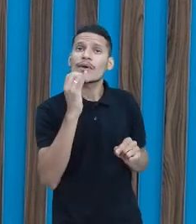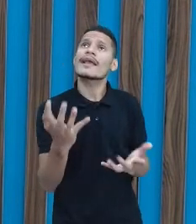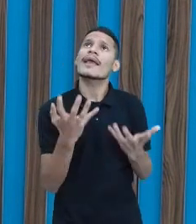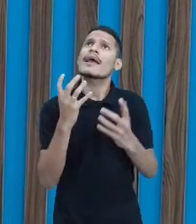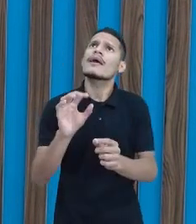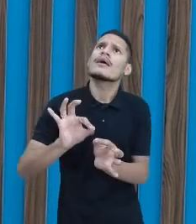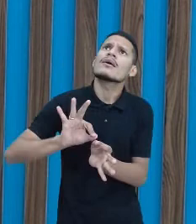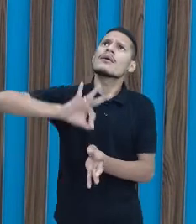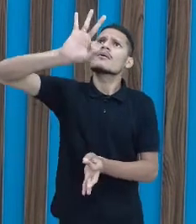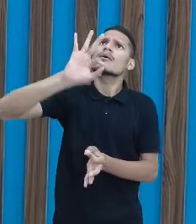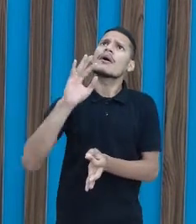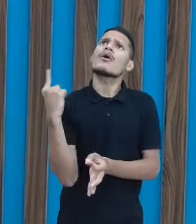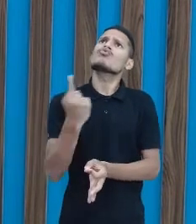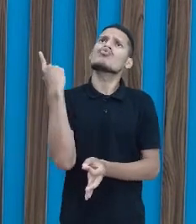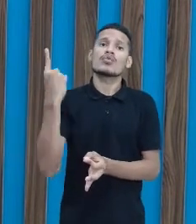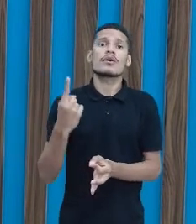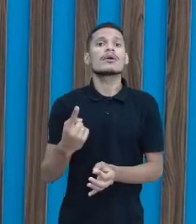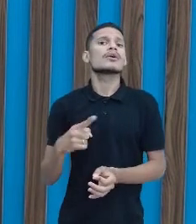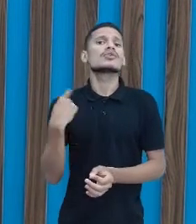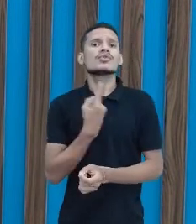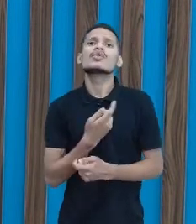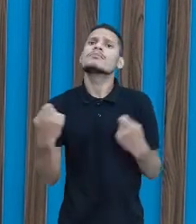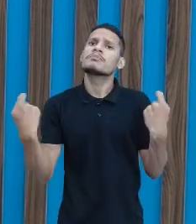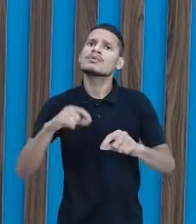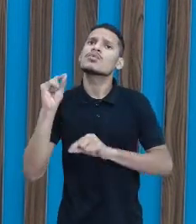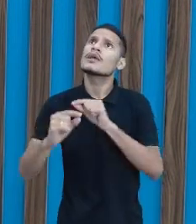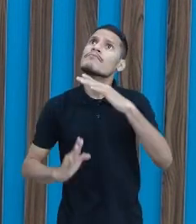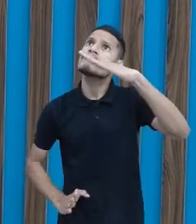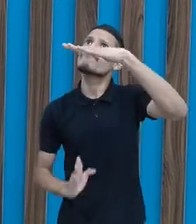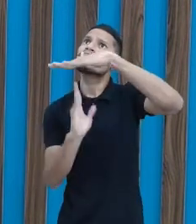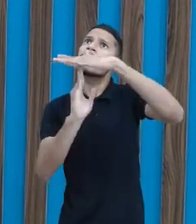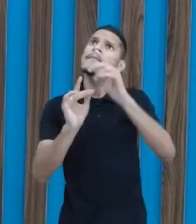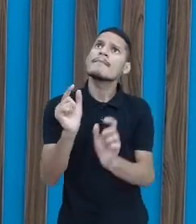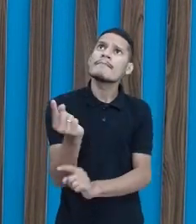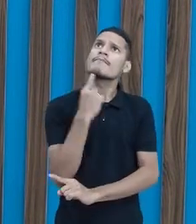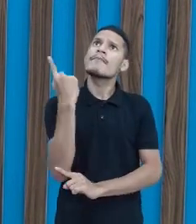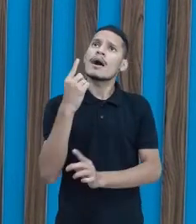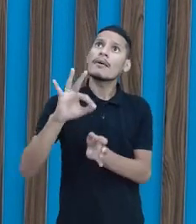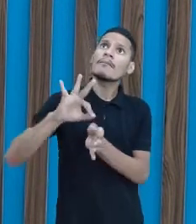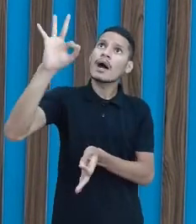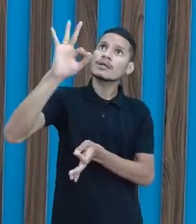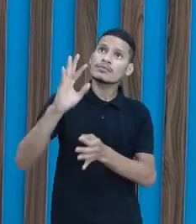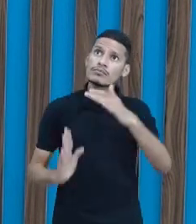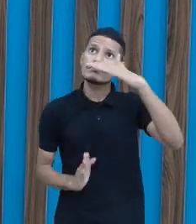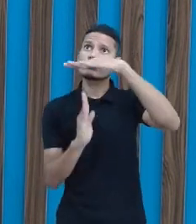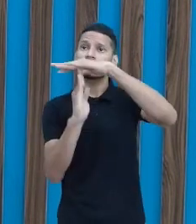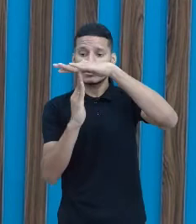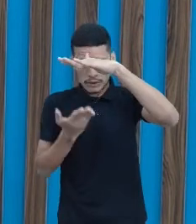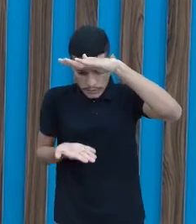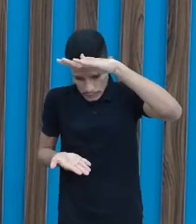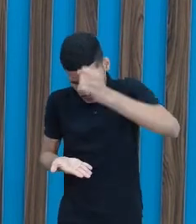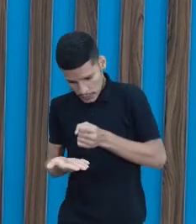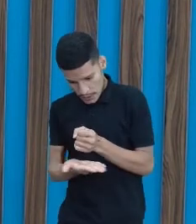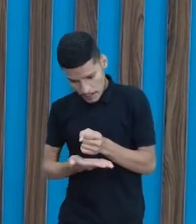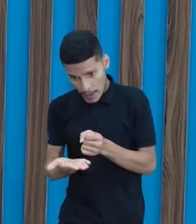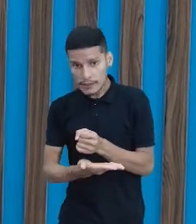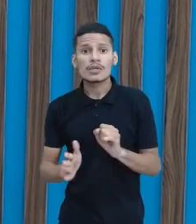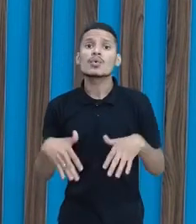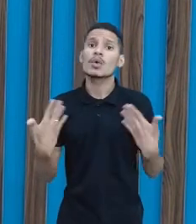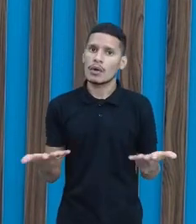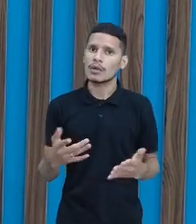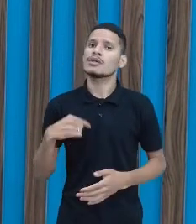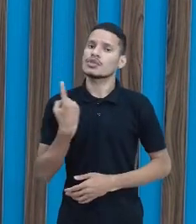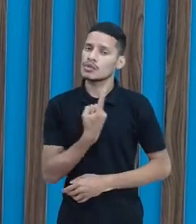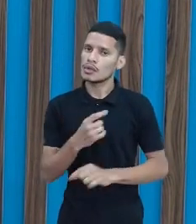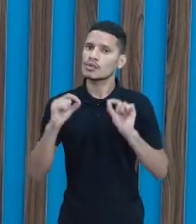de altura, né? A gente tem que ver o ponto máximo, né? O maior pontinha com a base ali. A gente disse, olha, agora eu